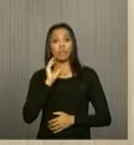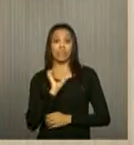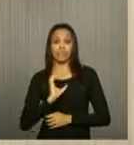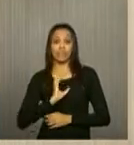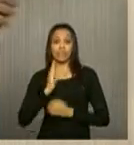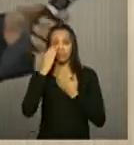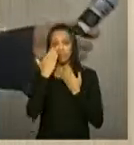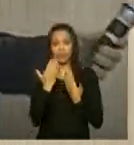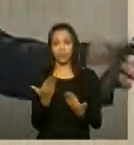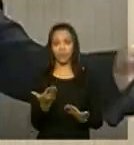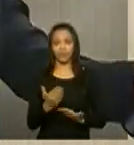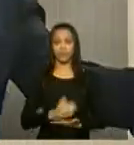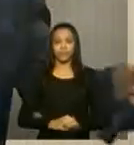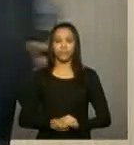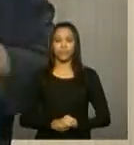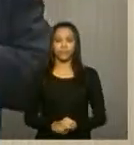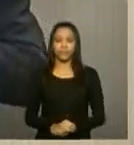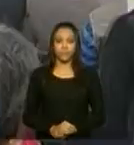obrigado